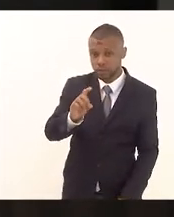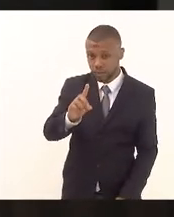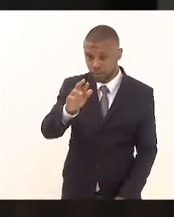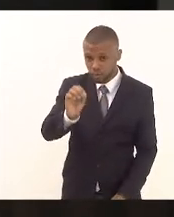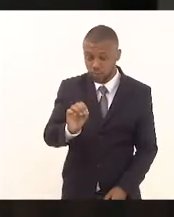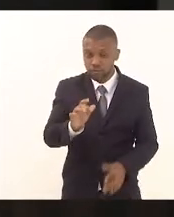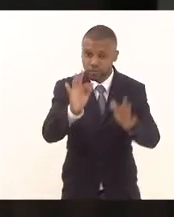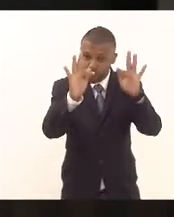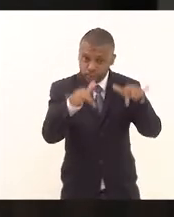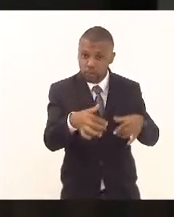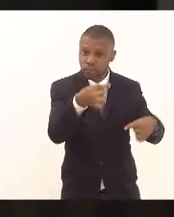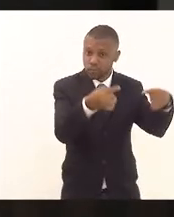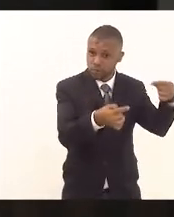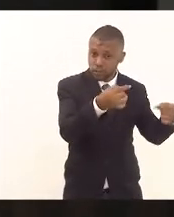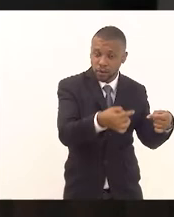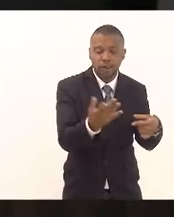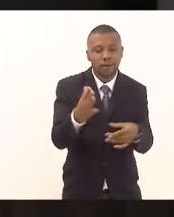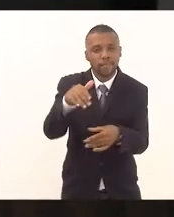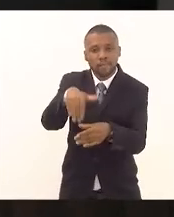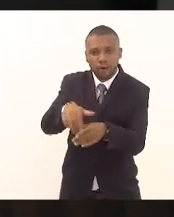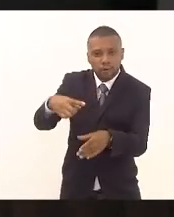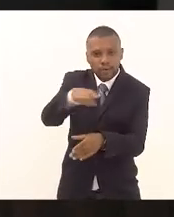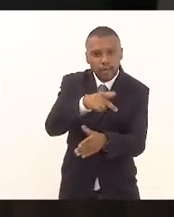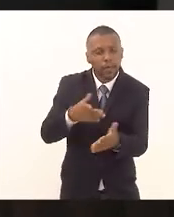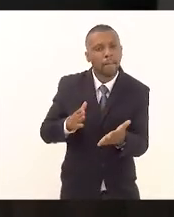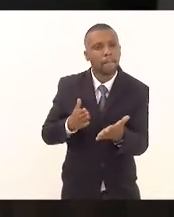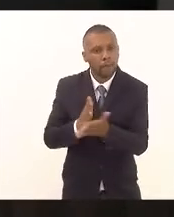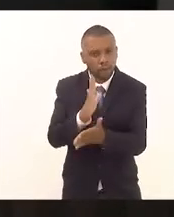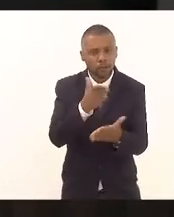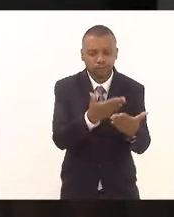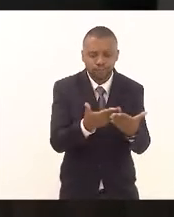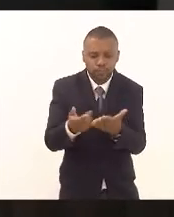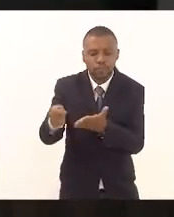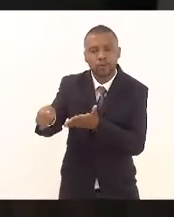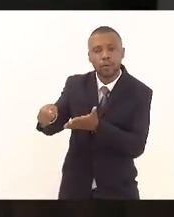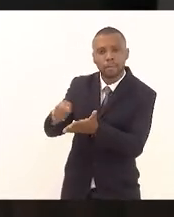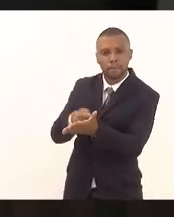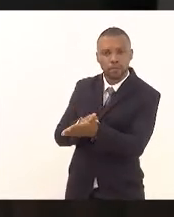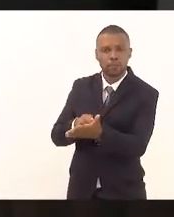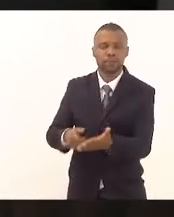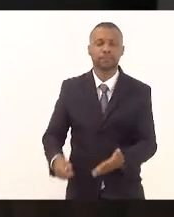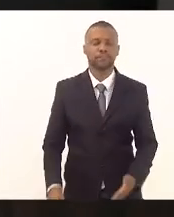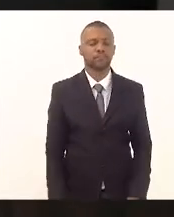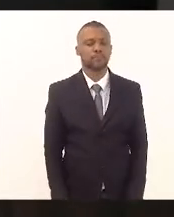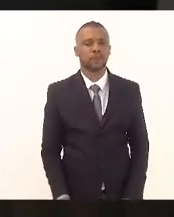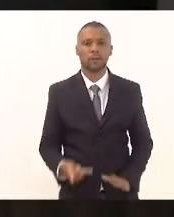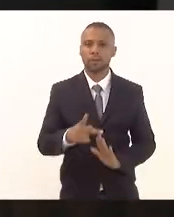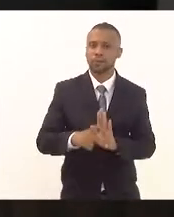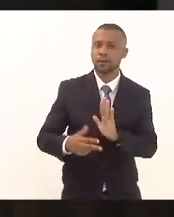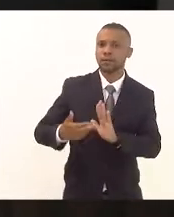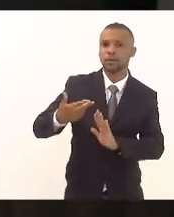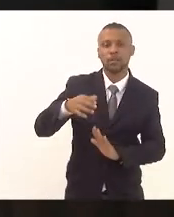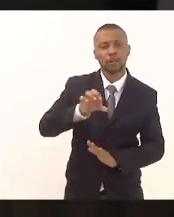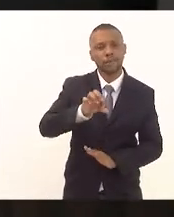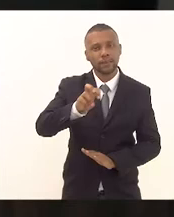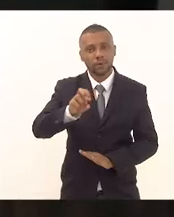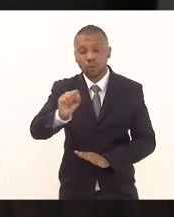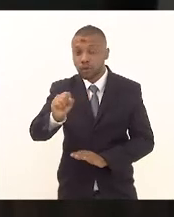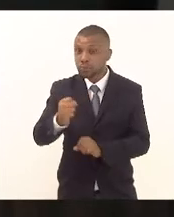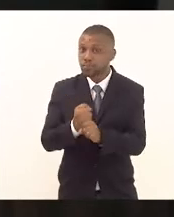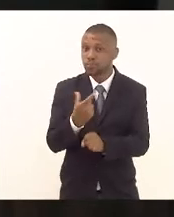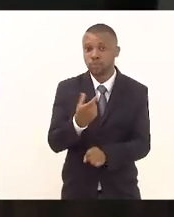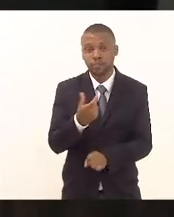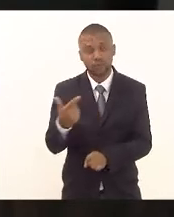a discussão, em votação, os senhores que aprovam, permaneçam como estão aprovados, vai à promulgação. Projeto de resolução 958 de 22, de